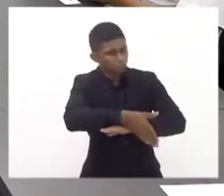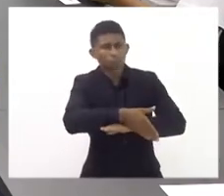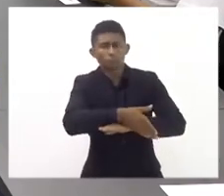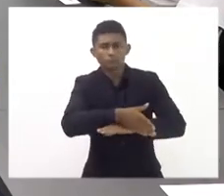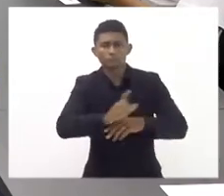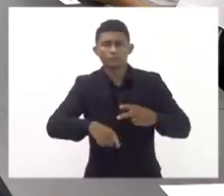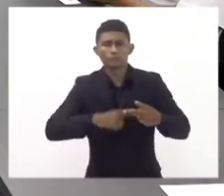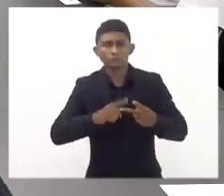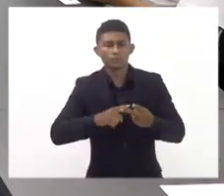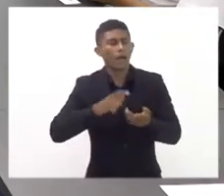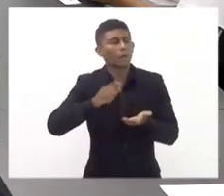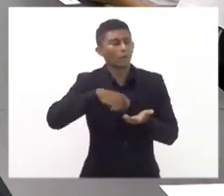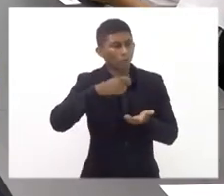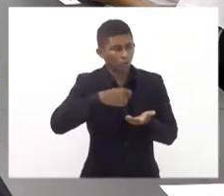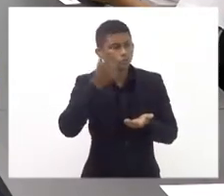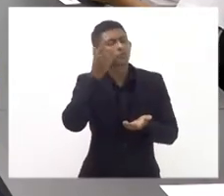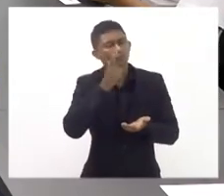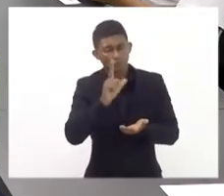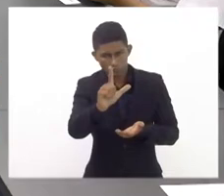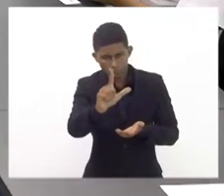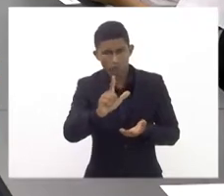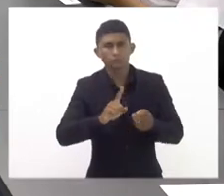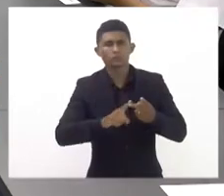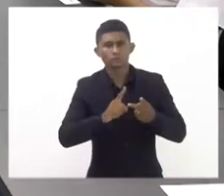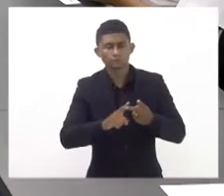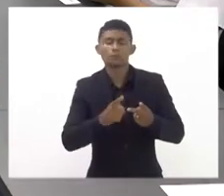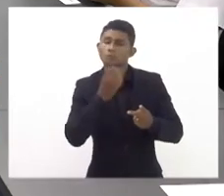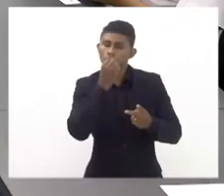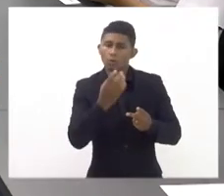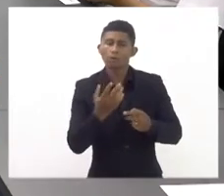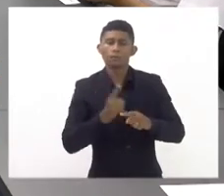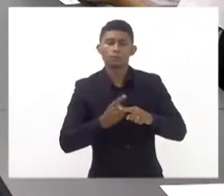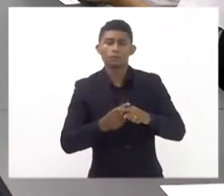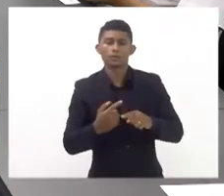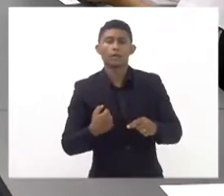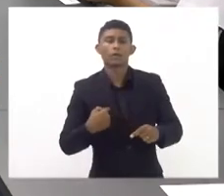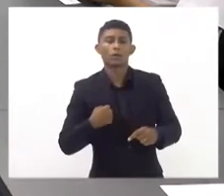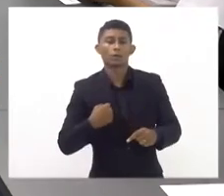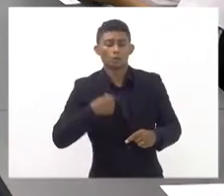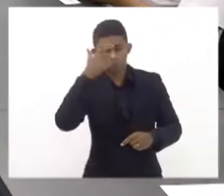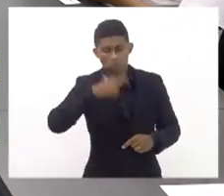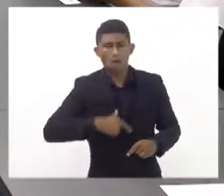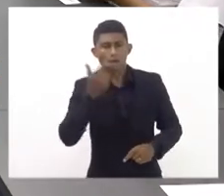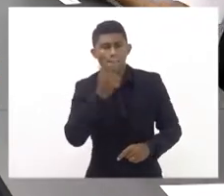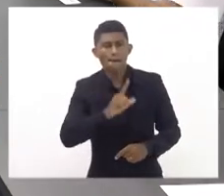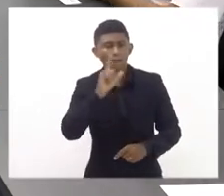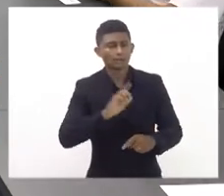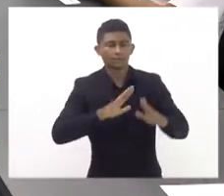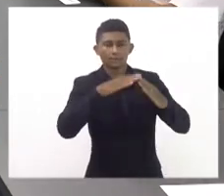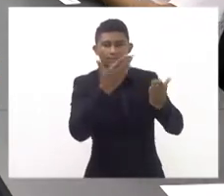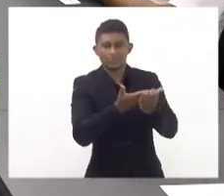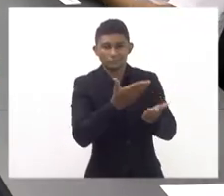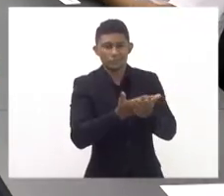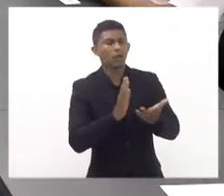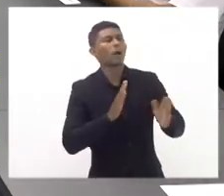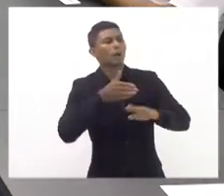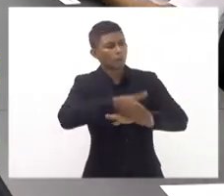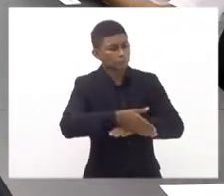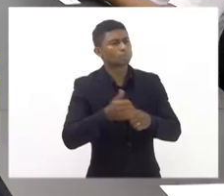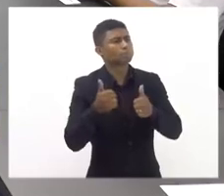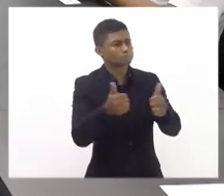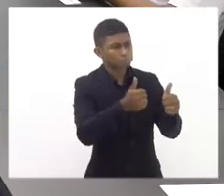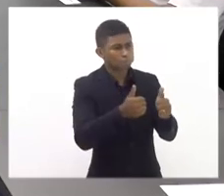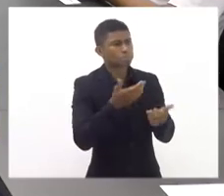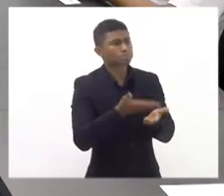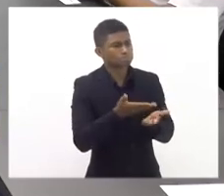coisas que possibilitavam que a mim, enfim, as pessoas pudessem ter esse acesso à educação. Esse acesso a uma educação